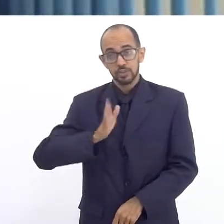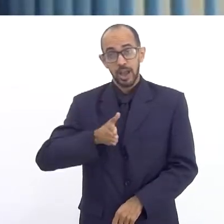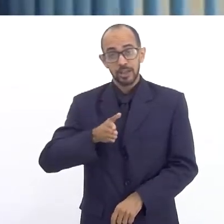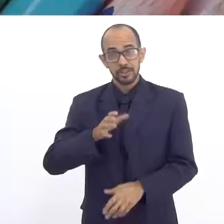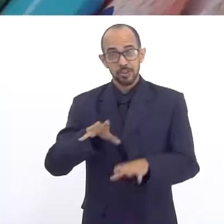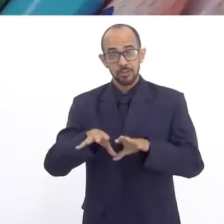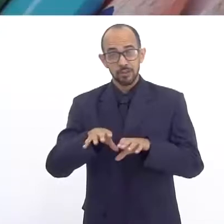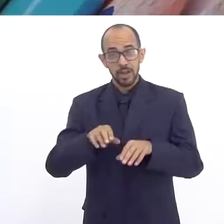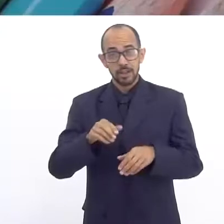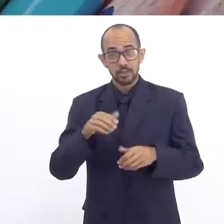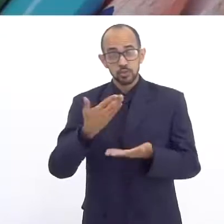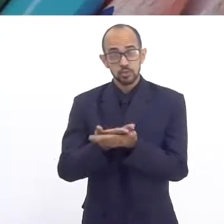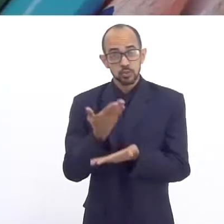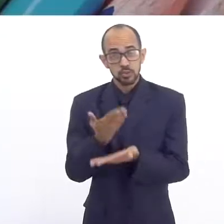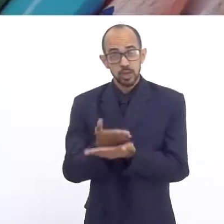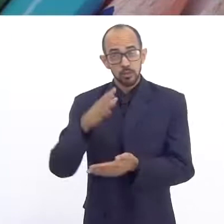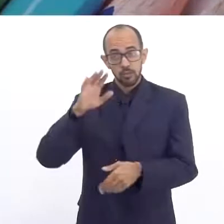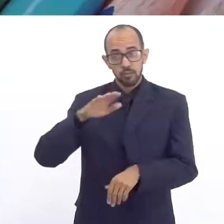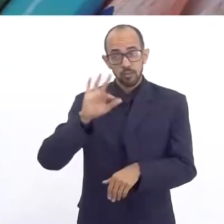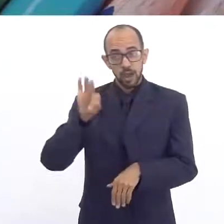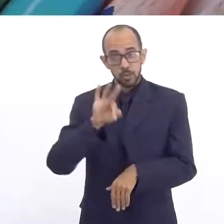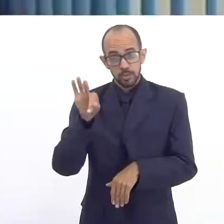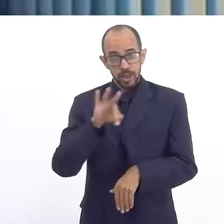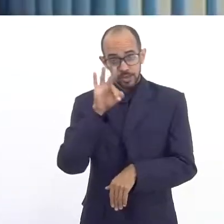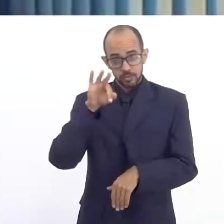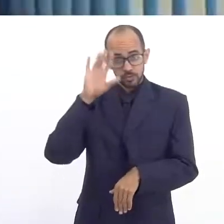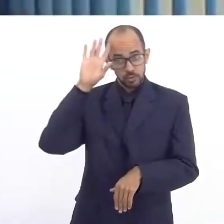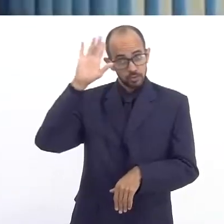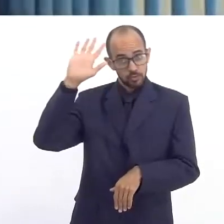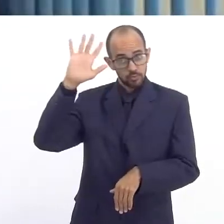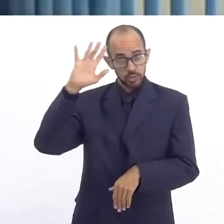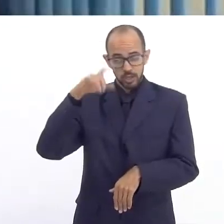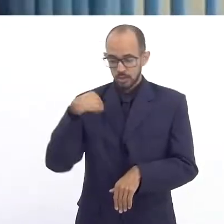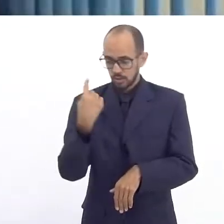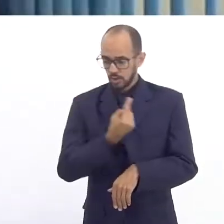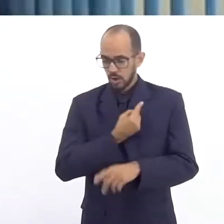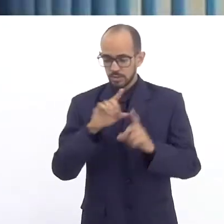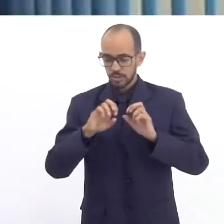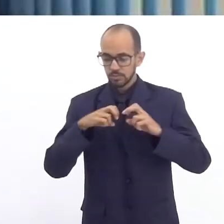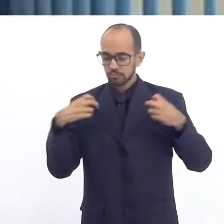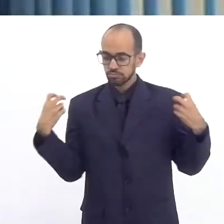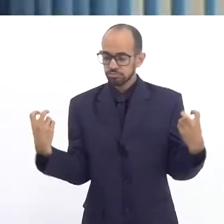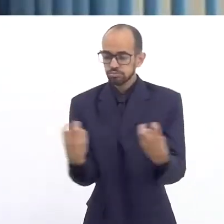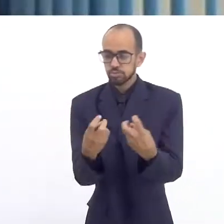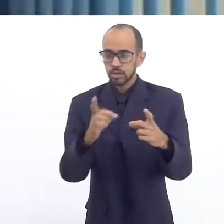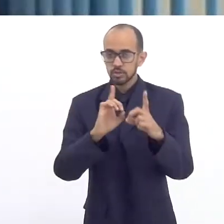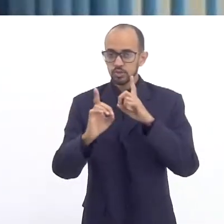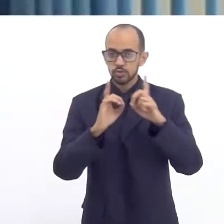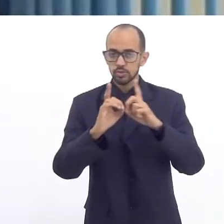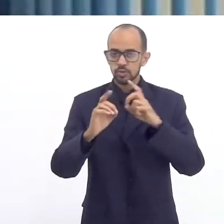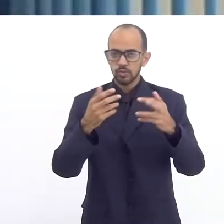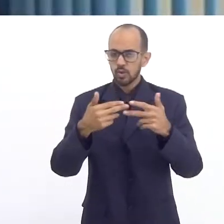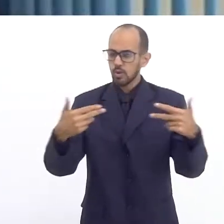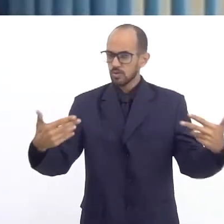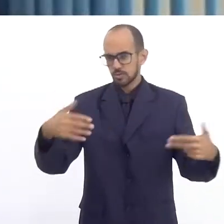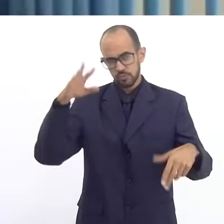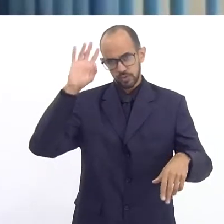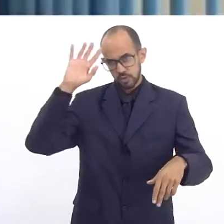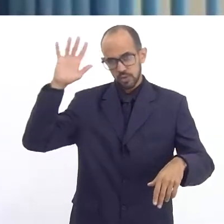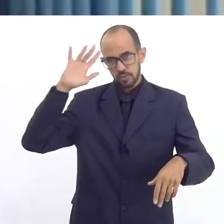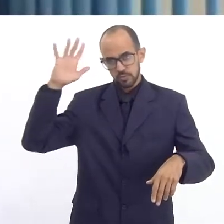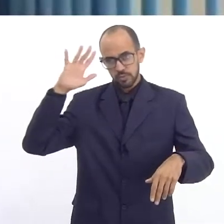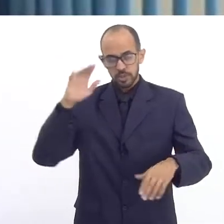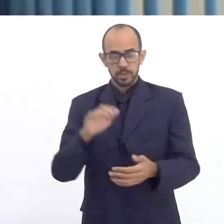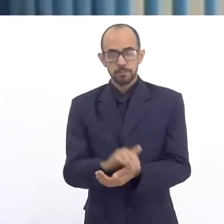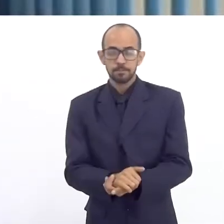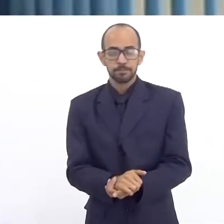já estava na faculdade de filosofia, nós discutíamos entre nós temas